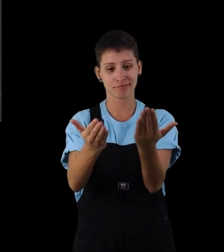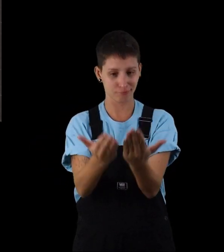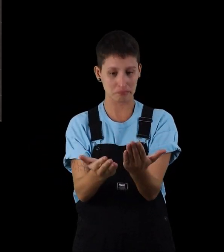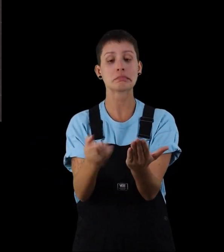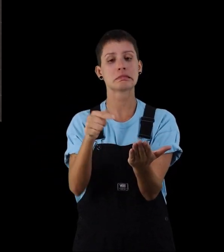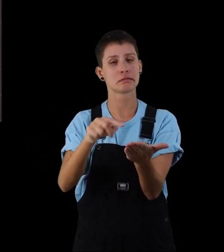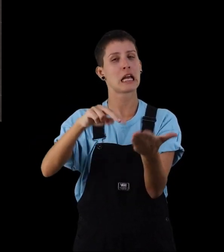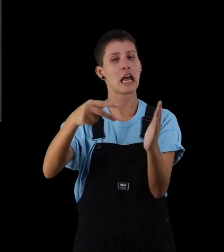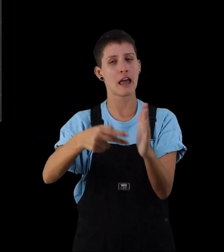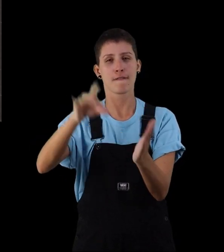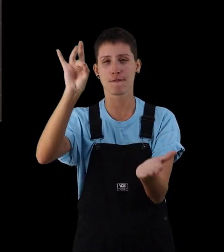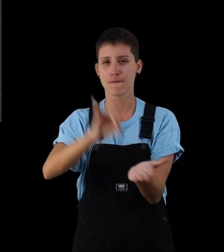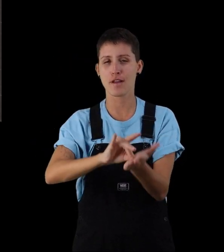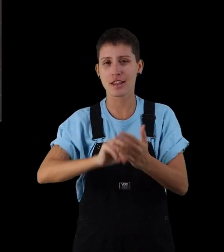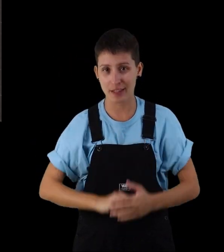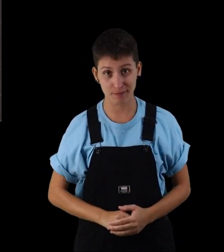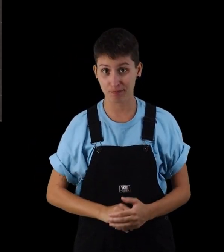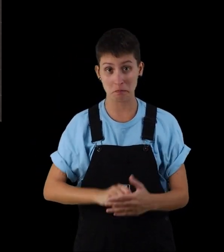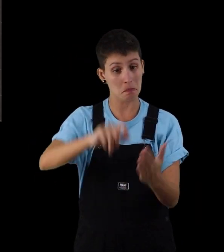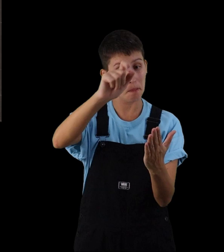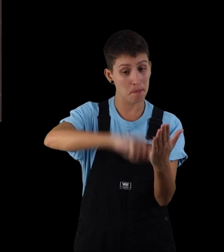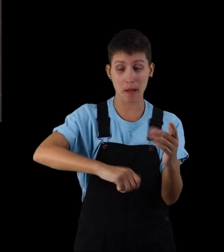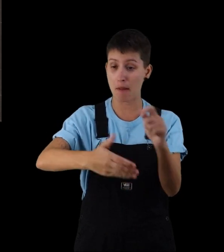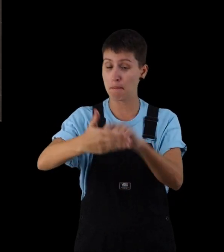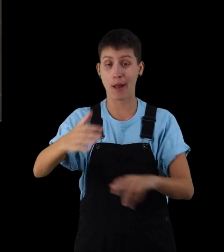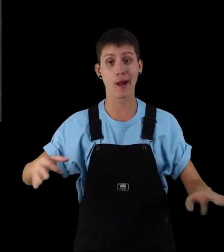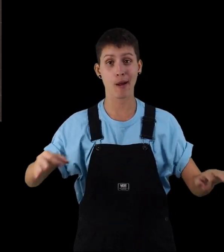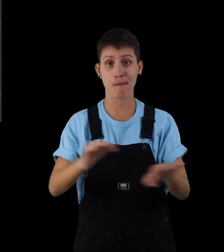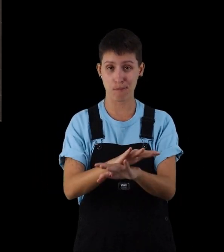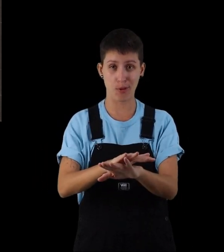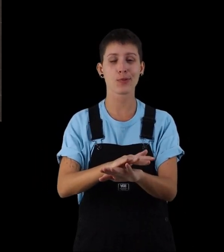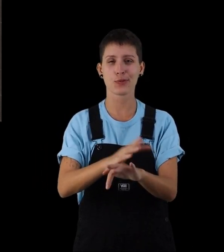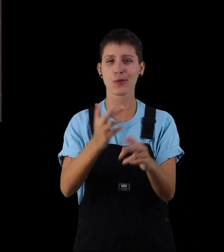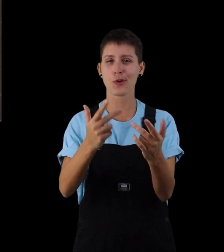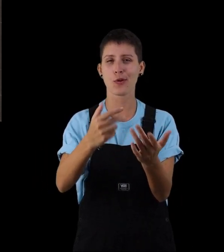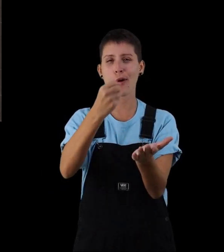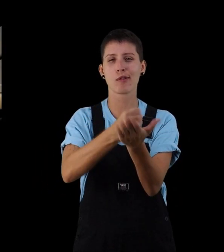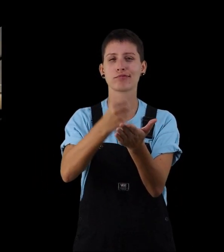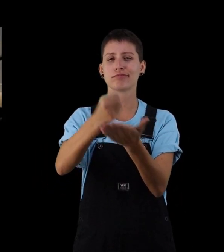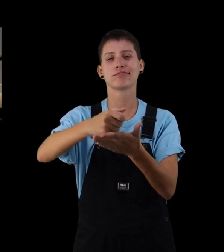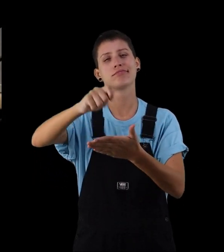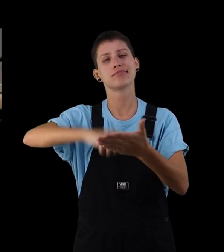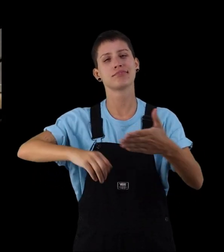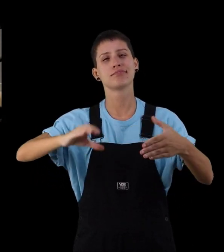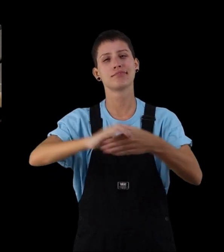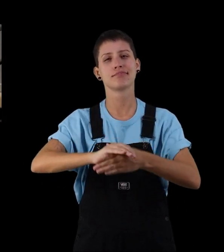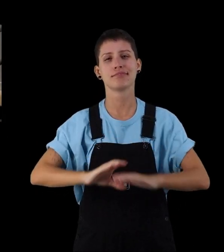foi dito é verdade. Basta assinar e pronto, contrato fechado.